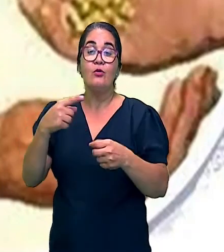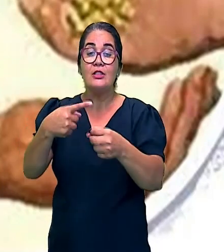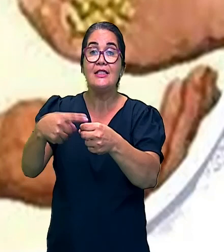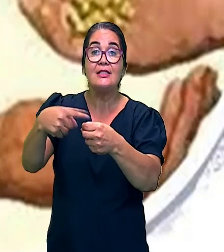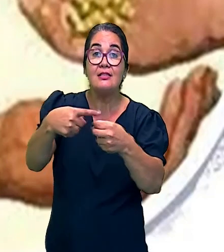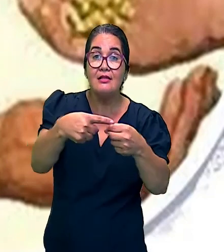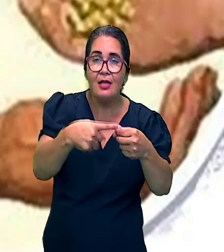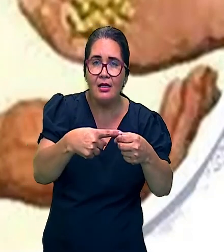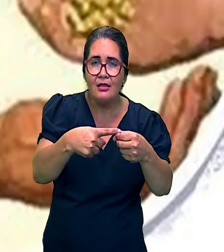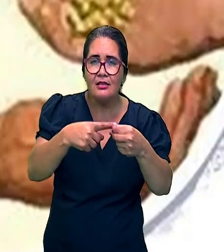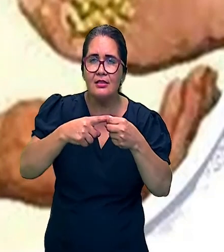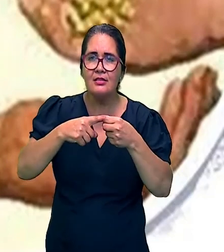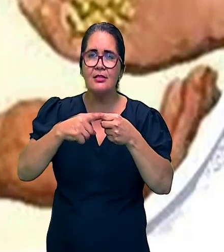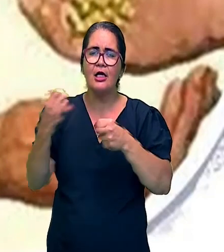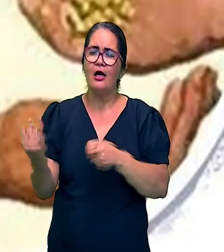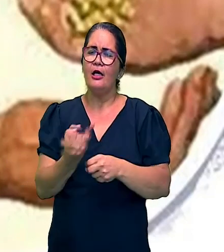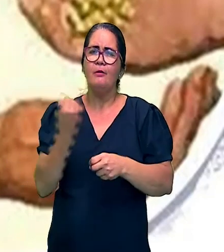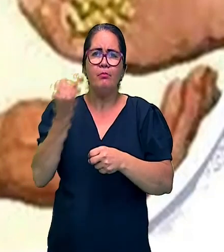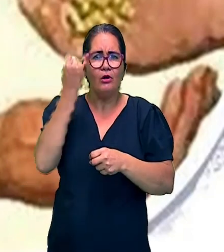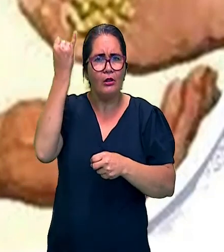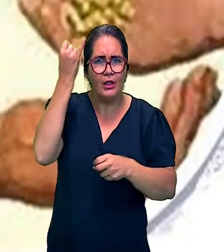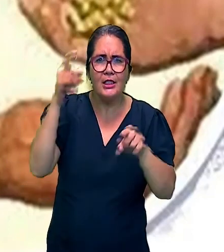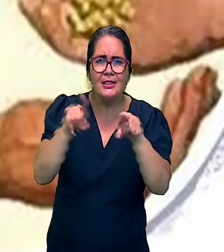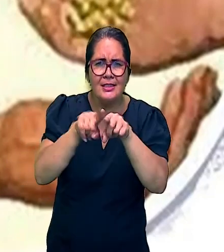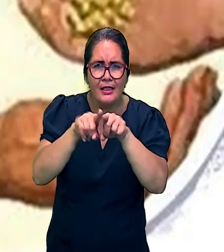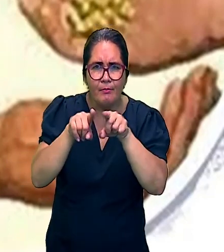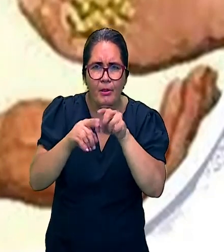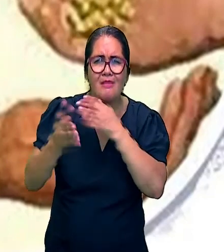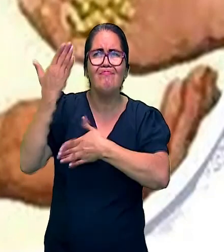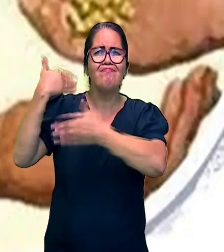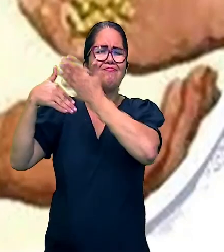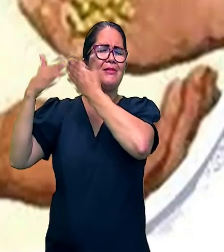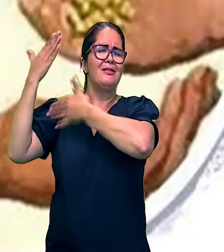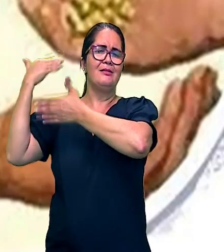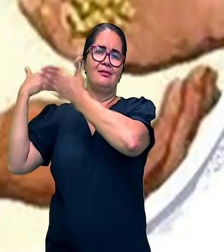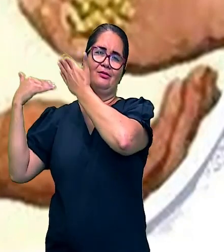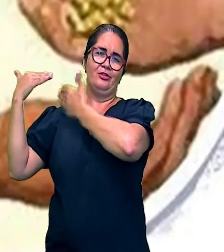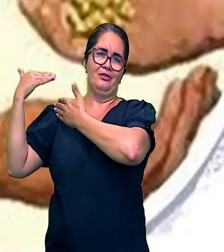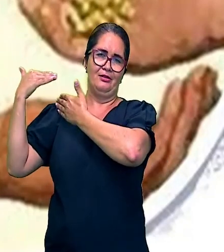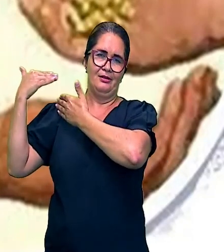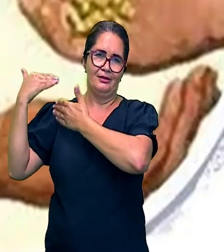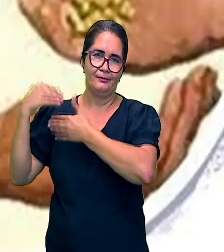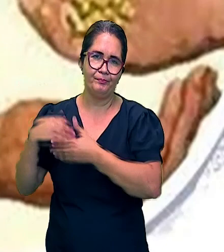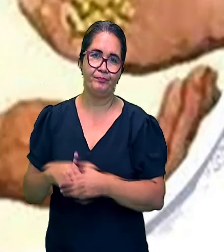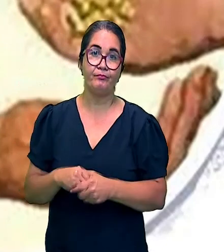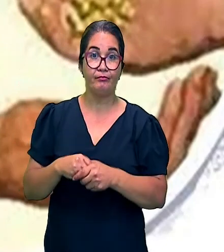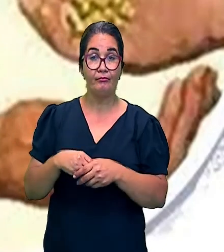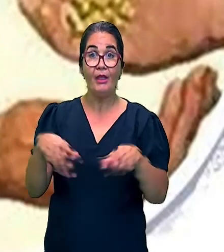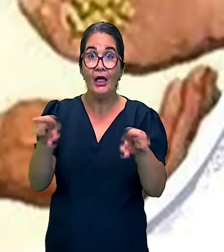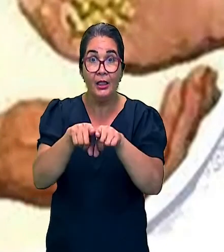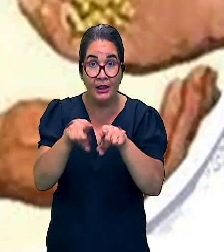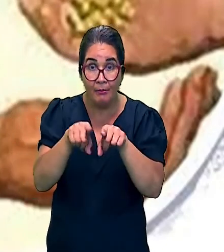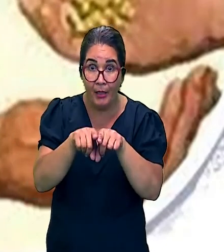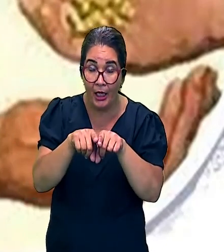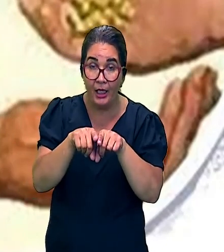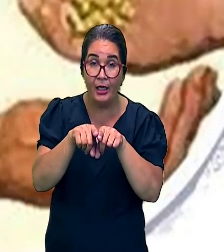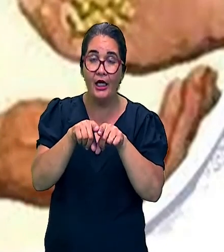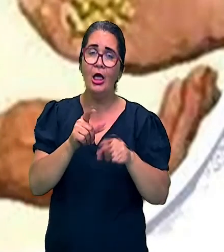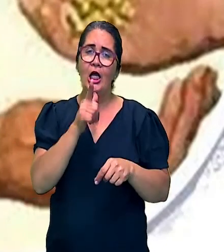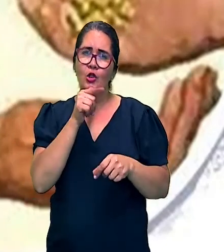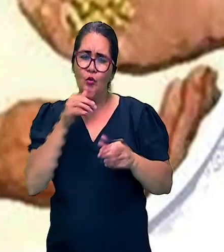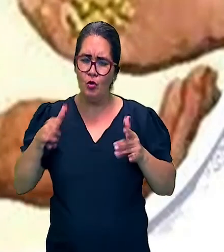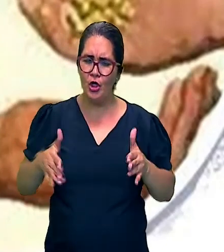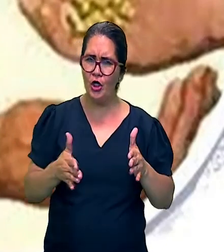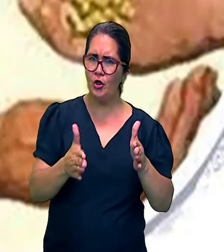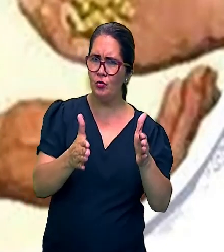se tem conhecimento através dos estudos dos achados arqueológicos. As margens do rio Nilo, que fica no Egito,